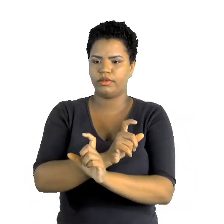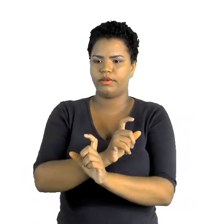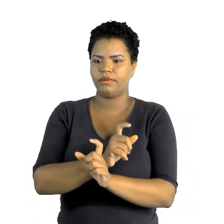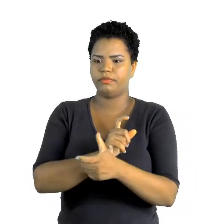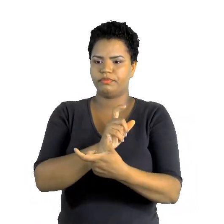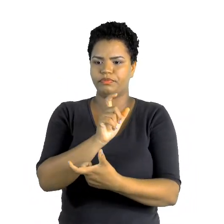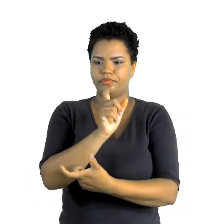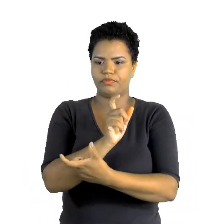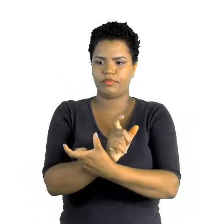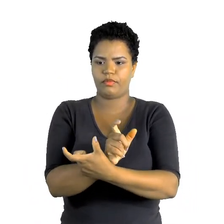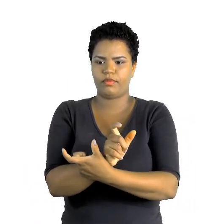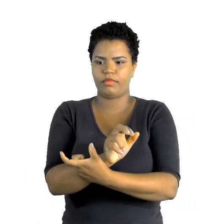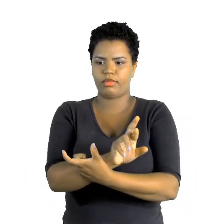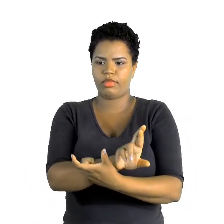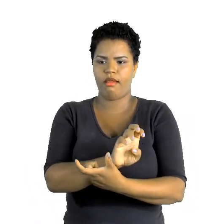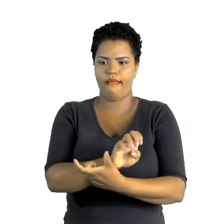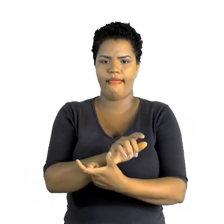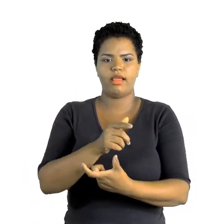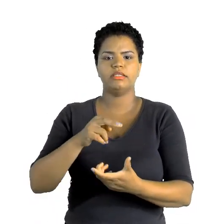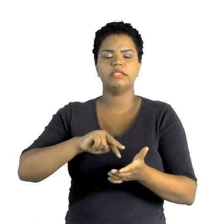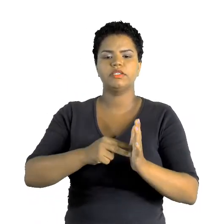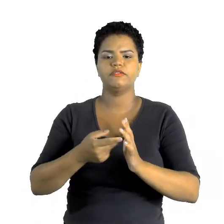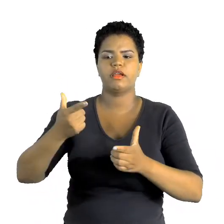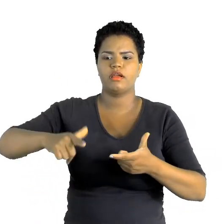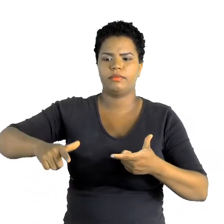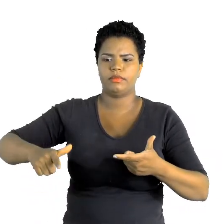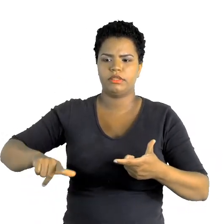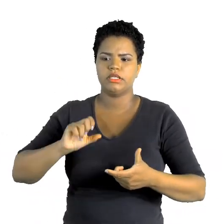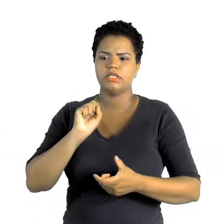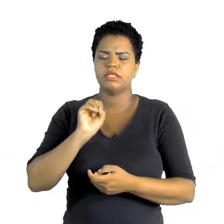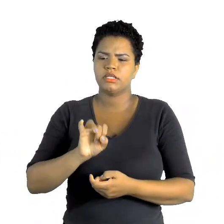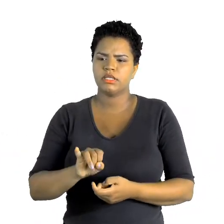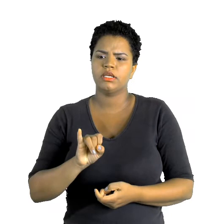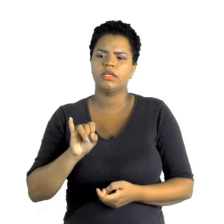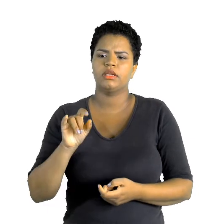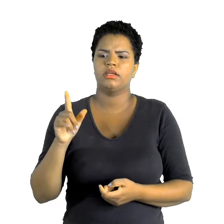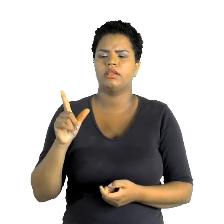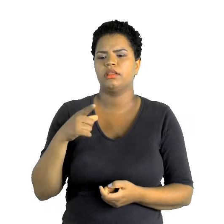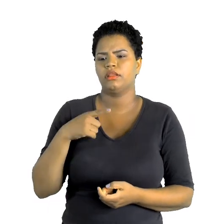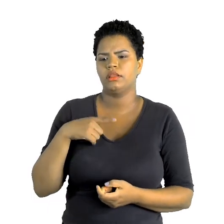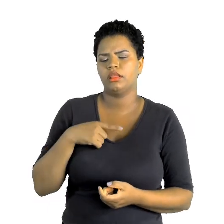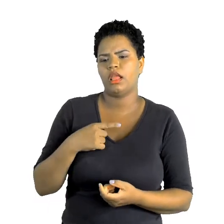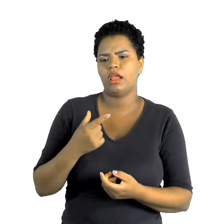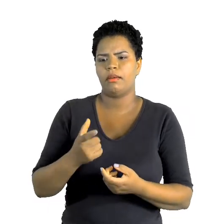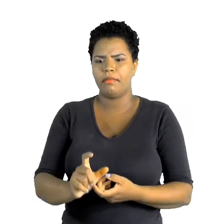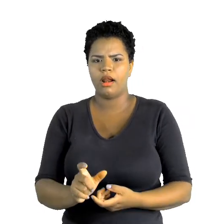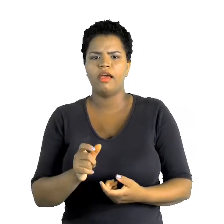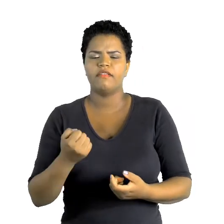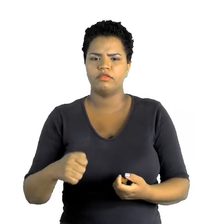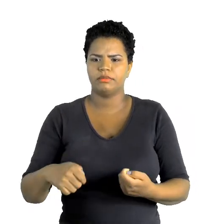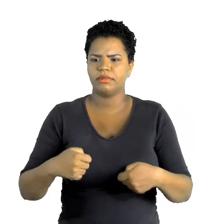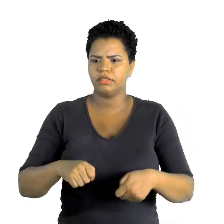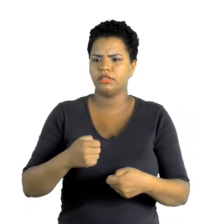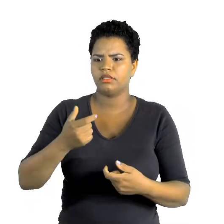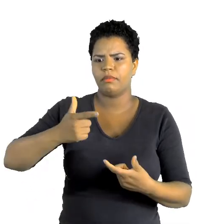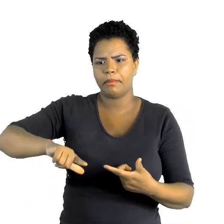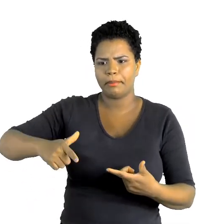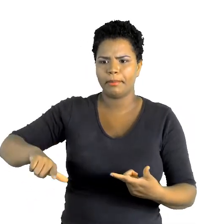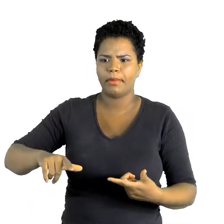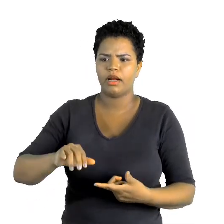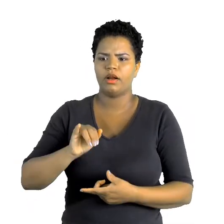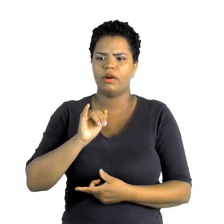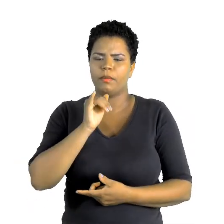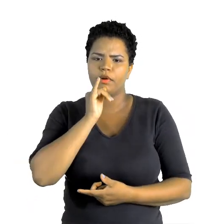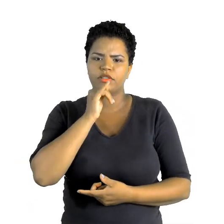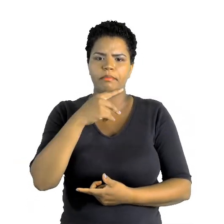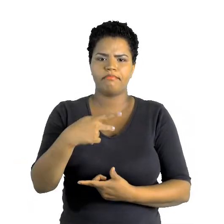você tem um termo e você vai acrescentar um morfema, esse prefixo vai dar uma repetição, replay. Então, se você quer